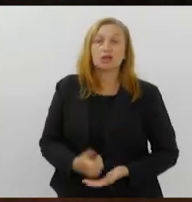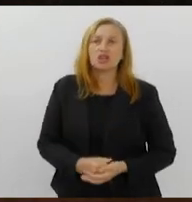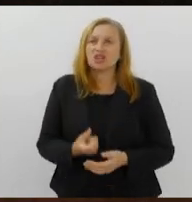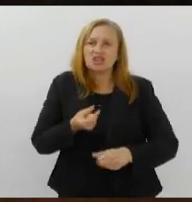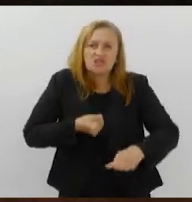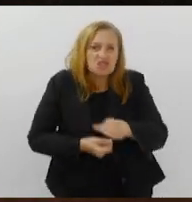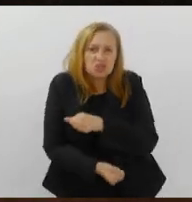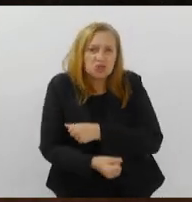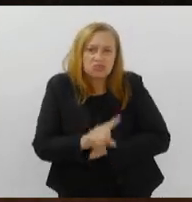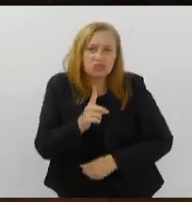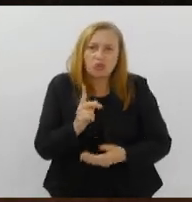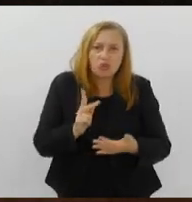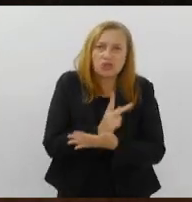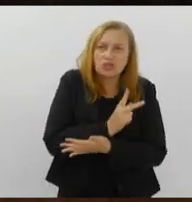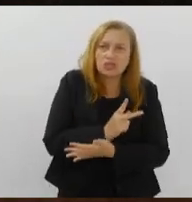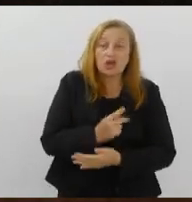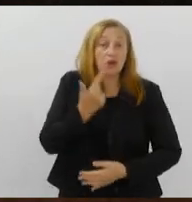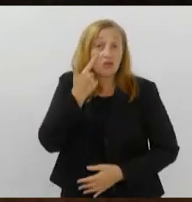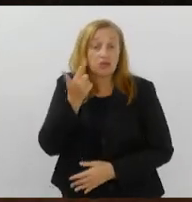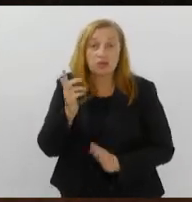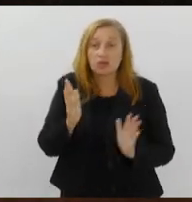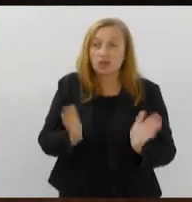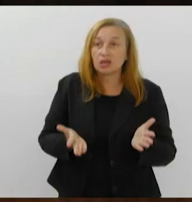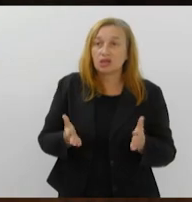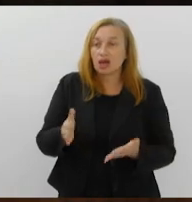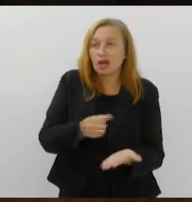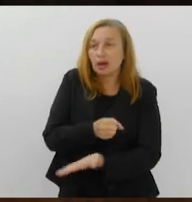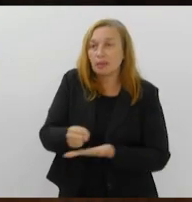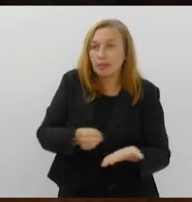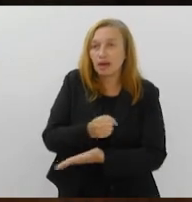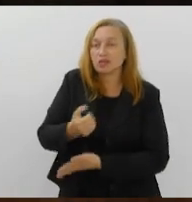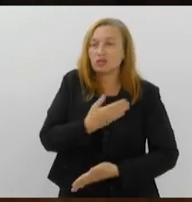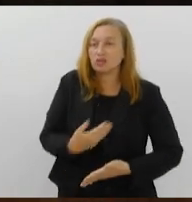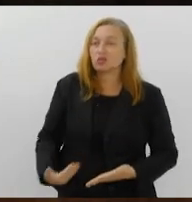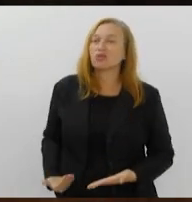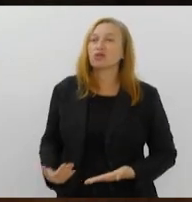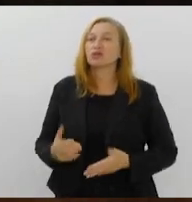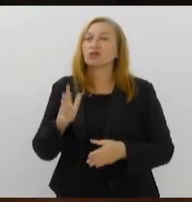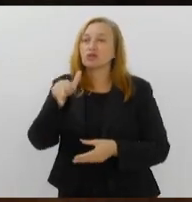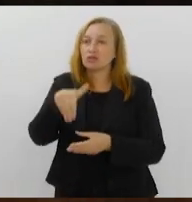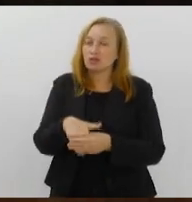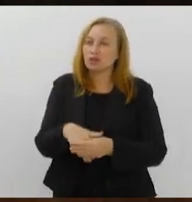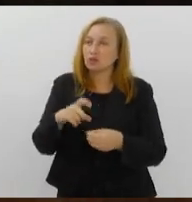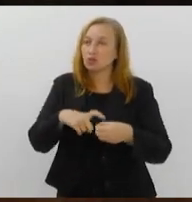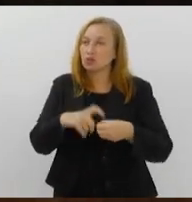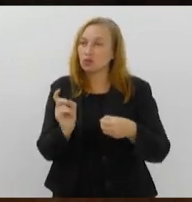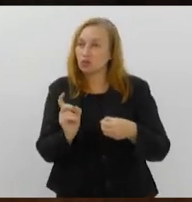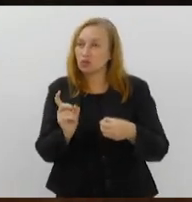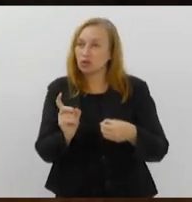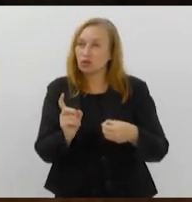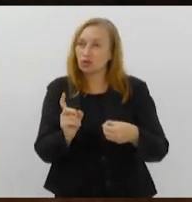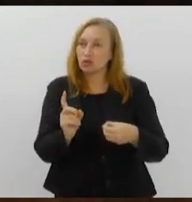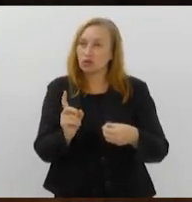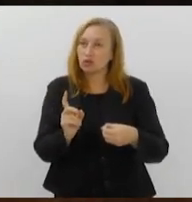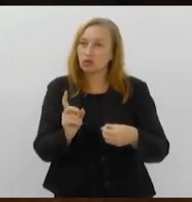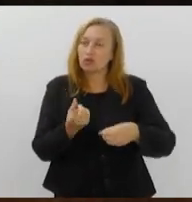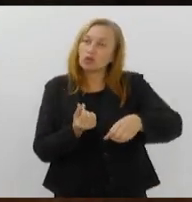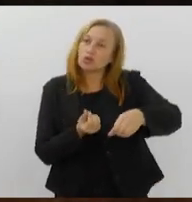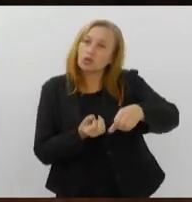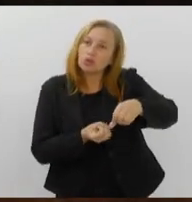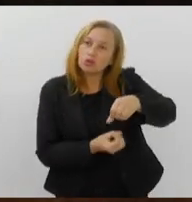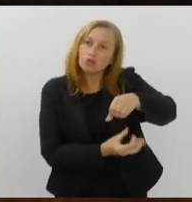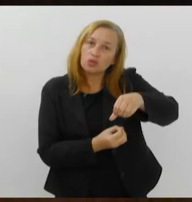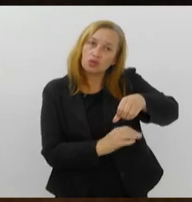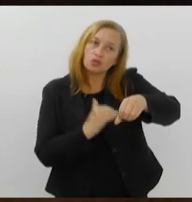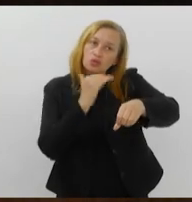não vem ocorrendo. Vimos aqui a base do governo votar em prol da desvinculação do Fundo Soberano, aquele que